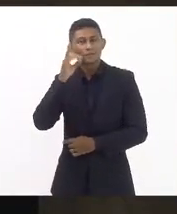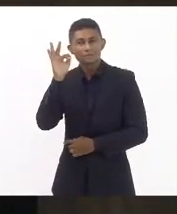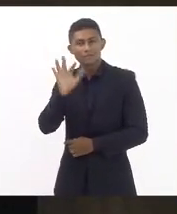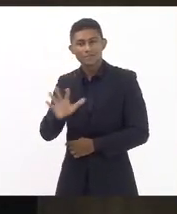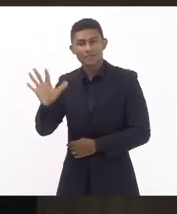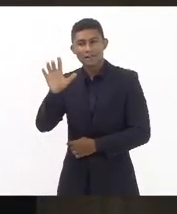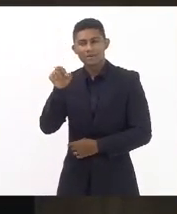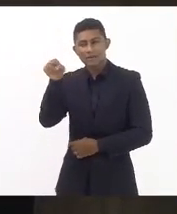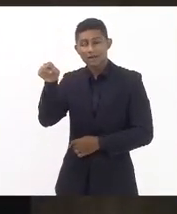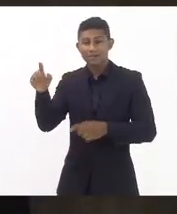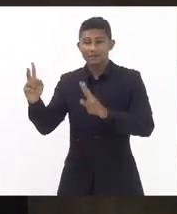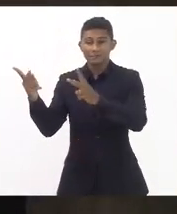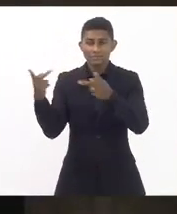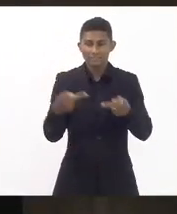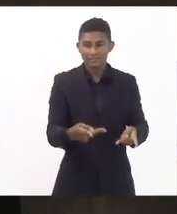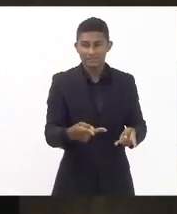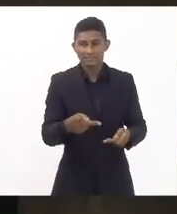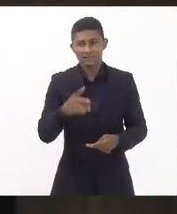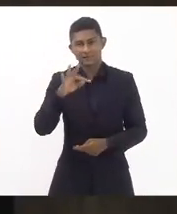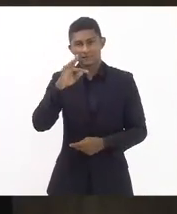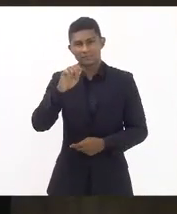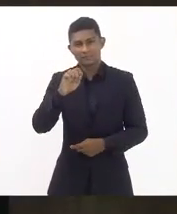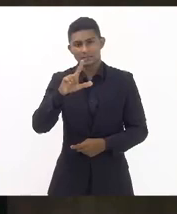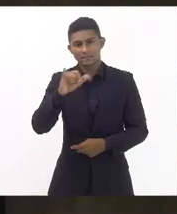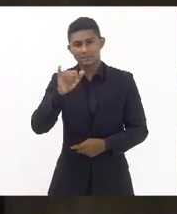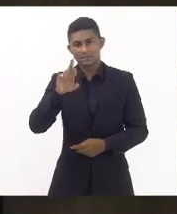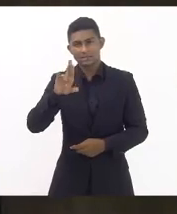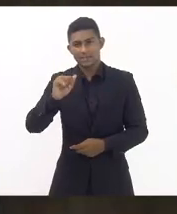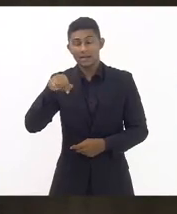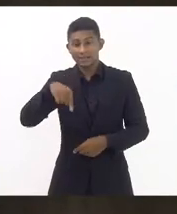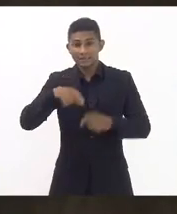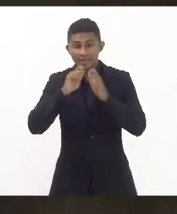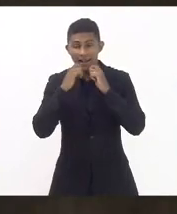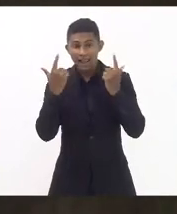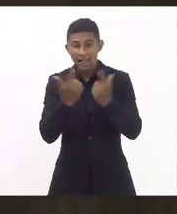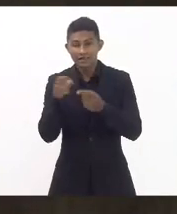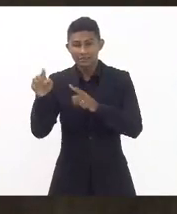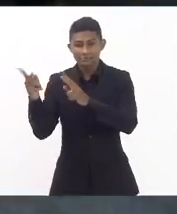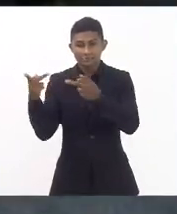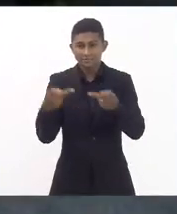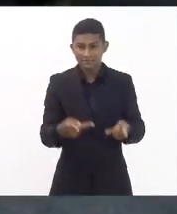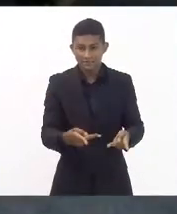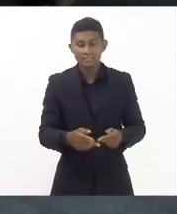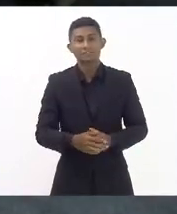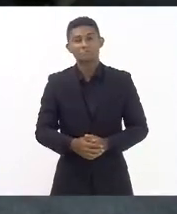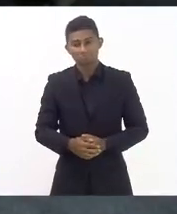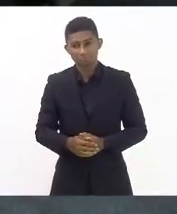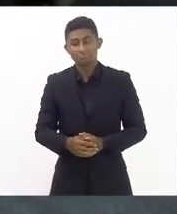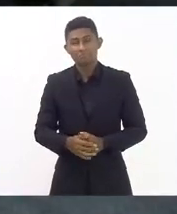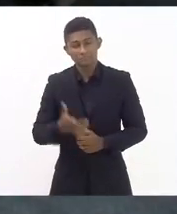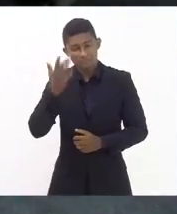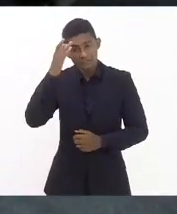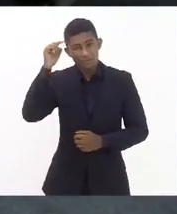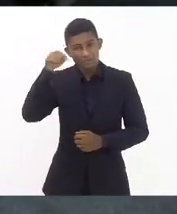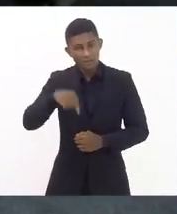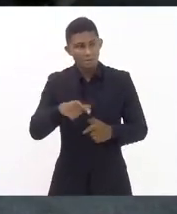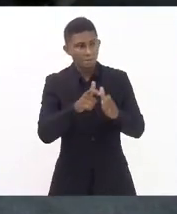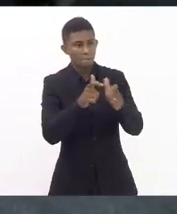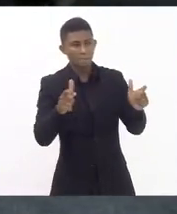aqui visitando a nossa casa, e que talvez, né, a maioria das pessoas aqui não